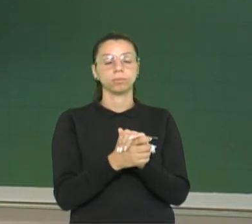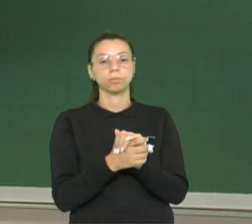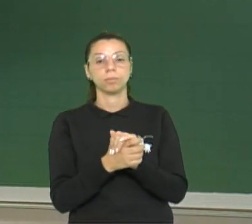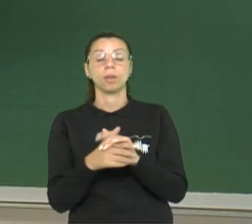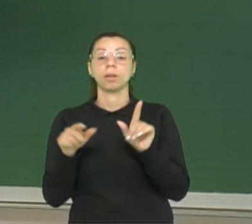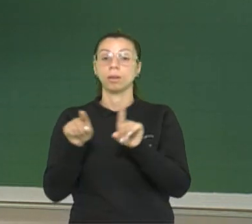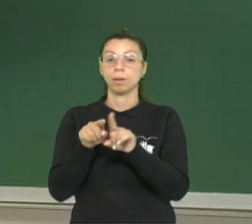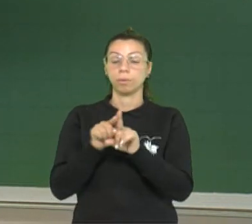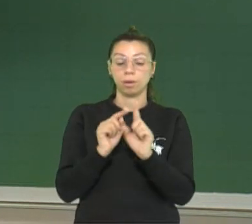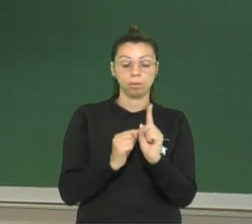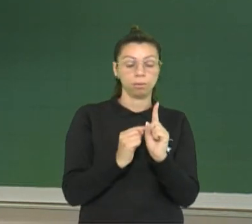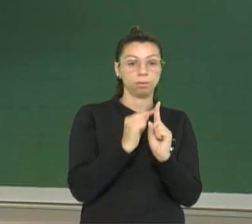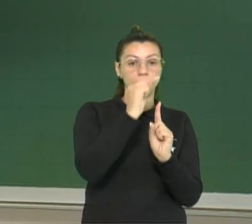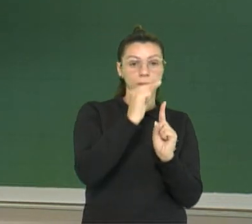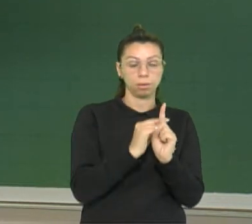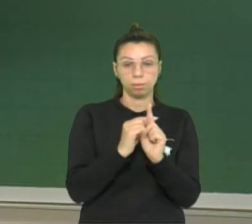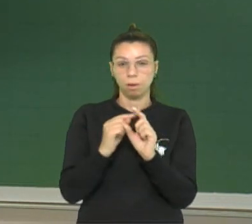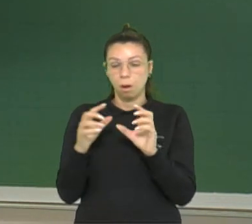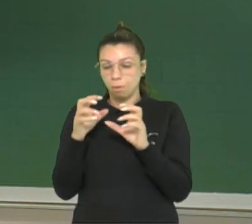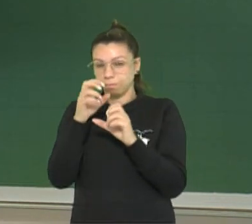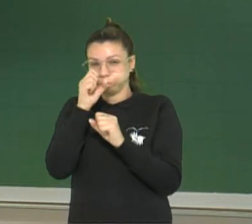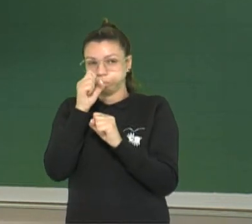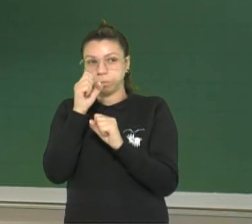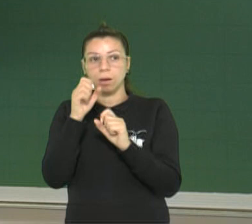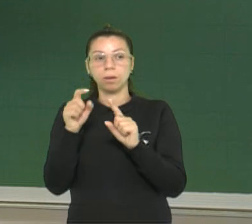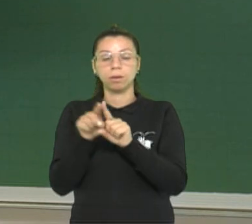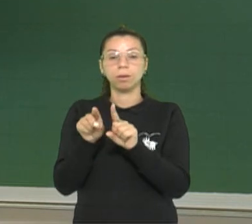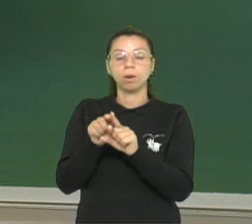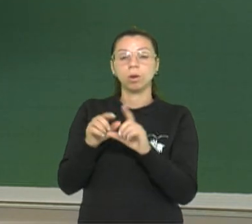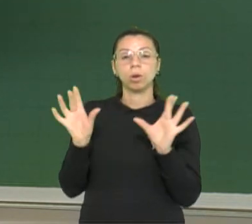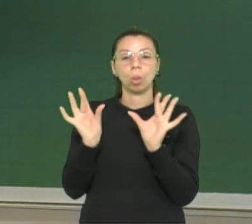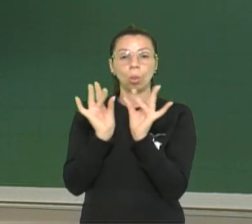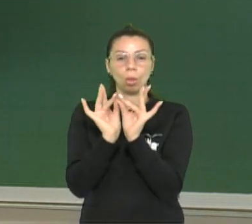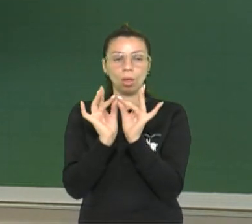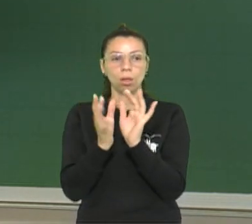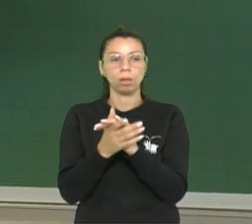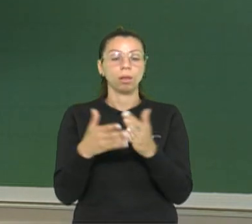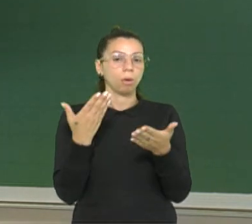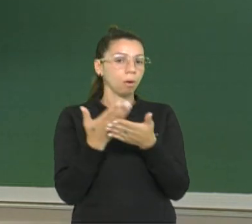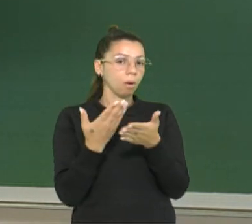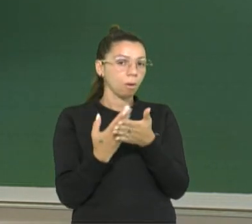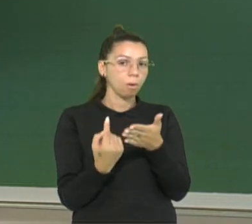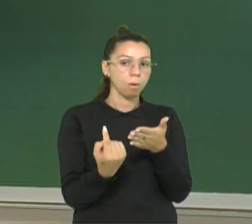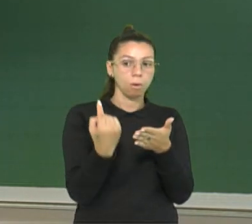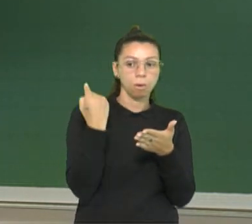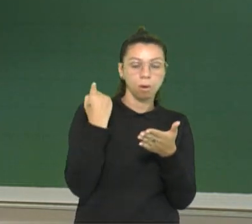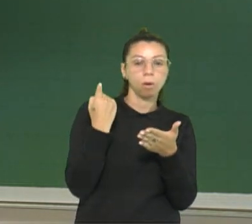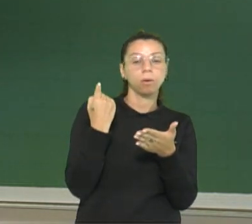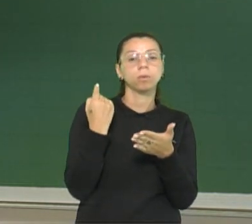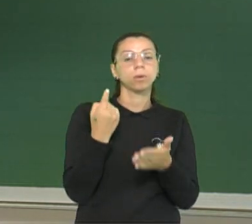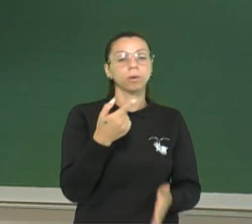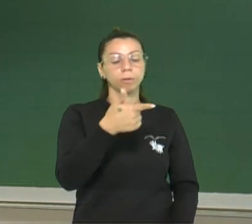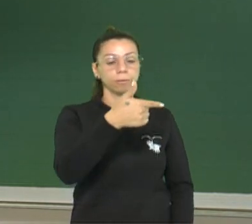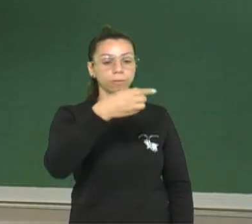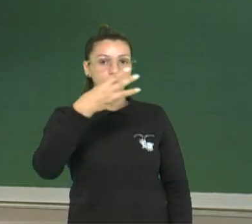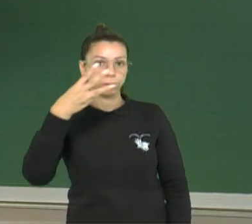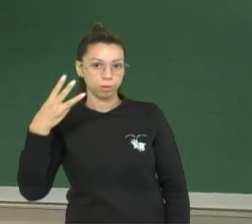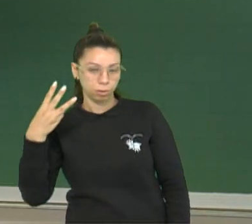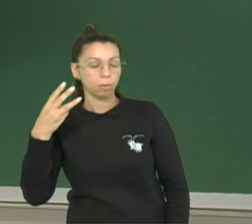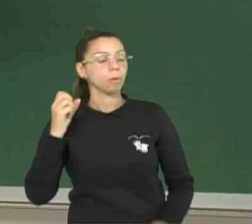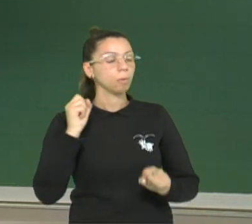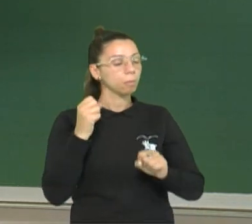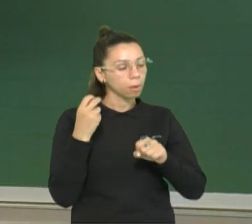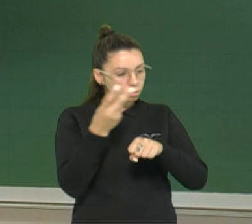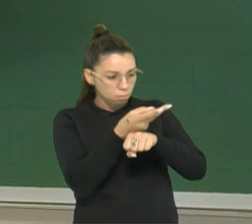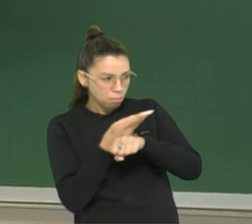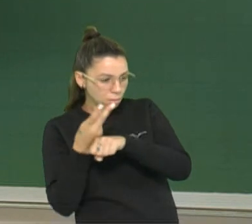pressão e umidade. Para você que não lembra disso, você pode olhar lá na aula número 23. Você pode procurar no seu Classroom